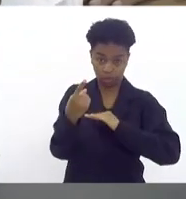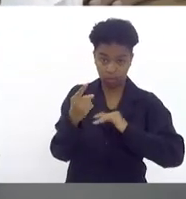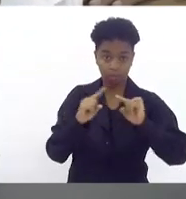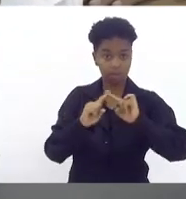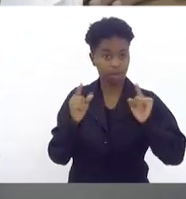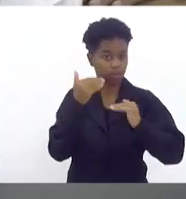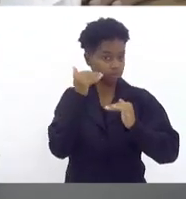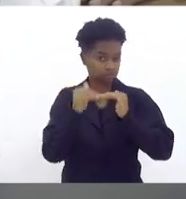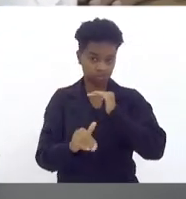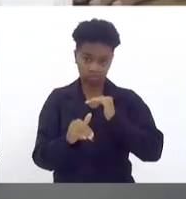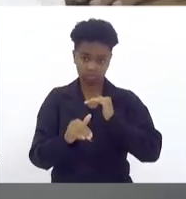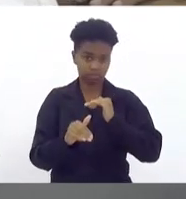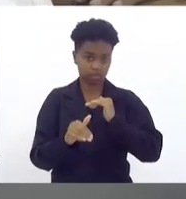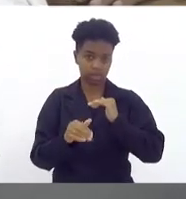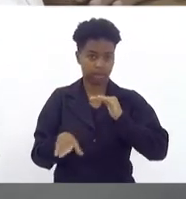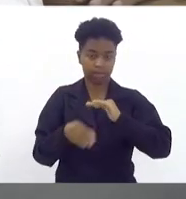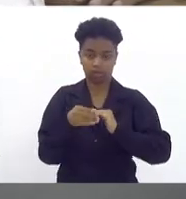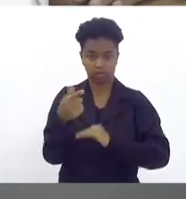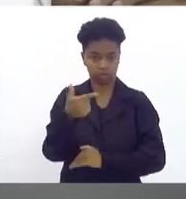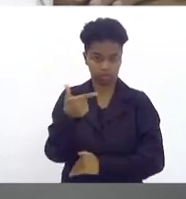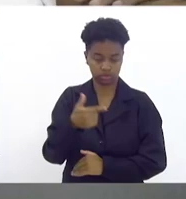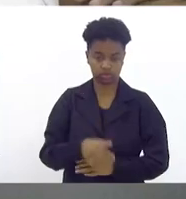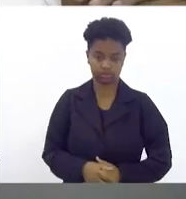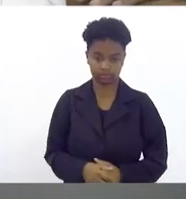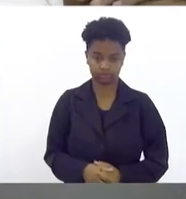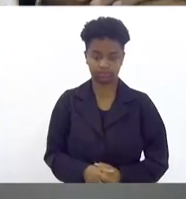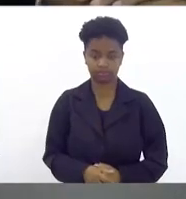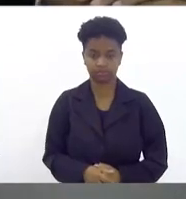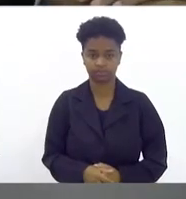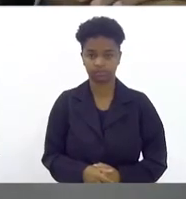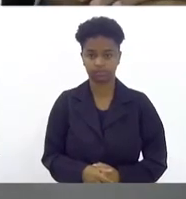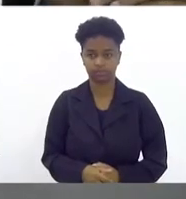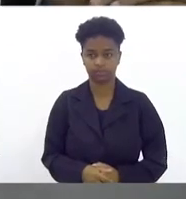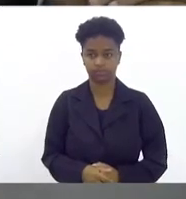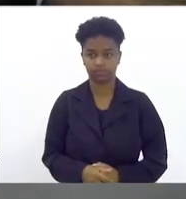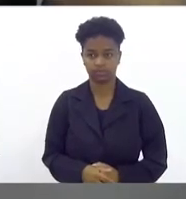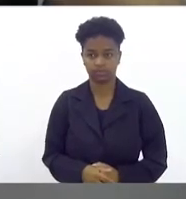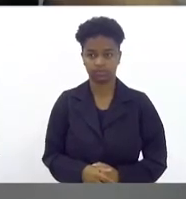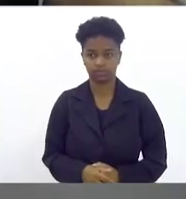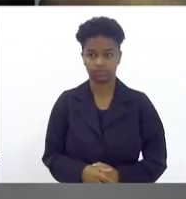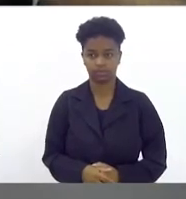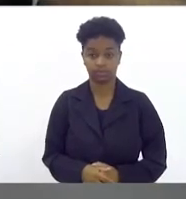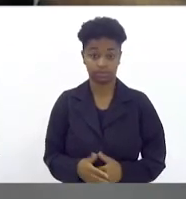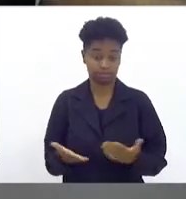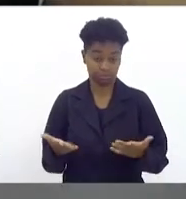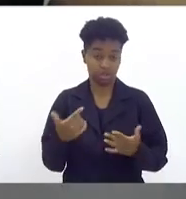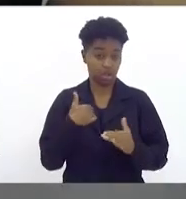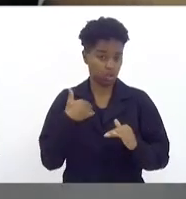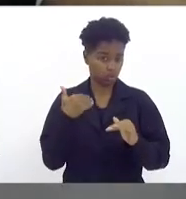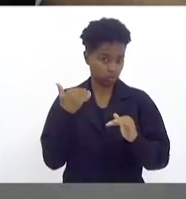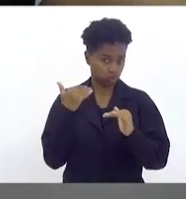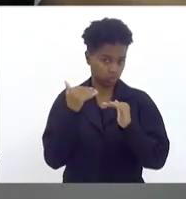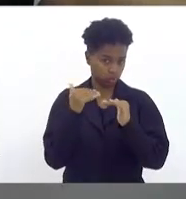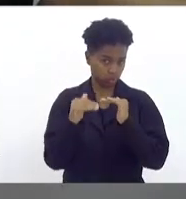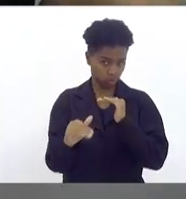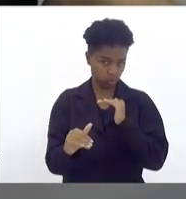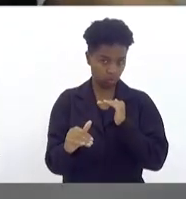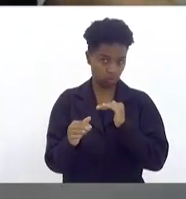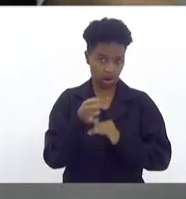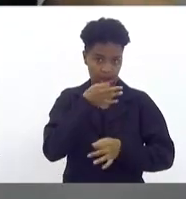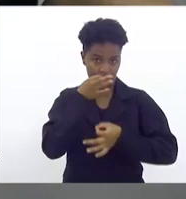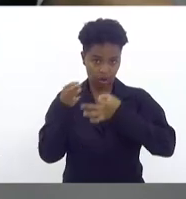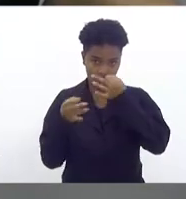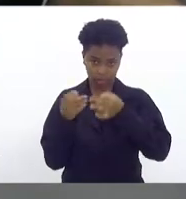da supressiva 2. De qualquer maneira, deputado Carlos Mink, ainda que eu não concorde com os